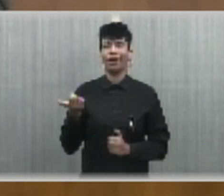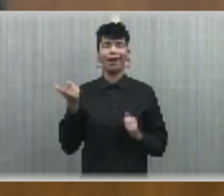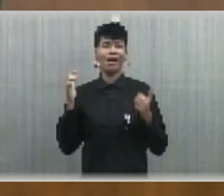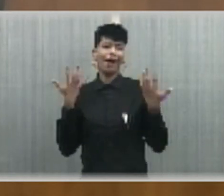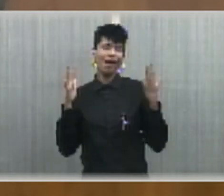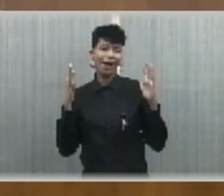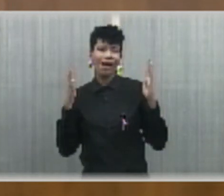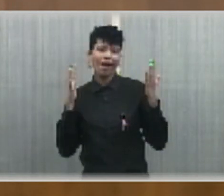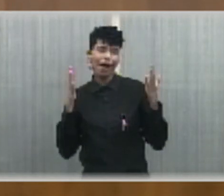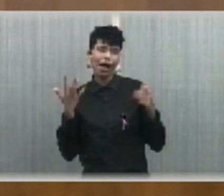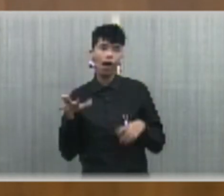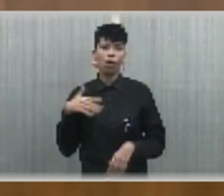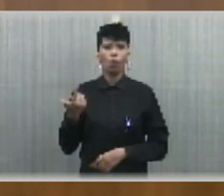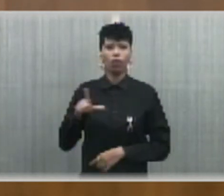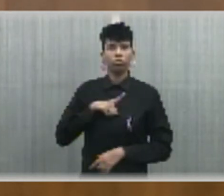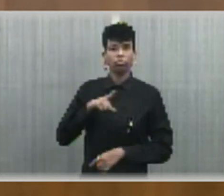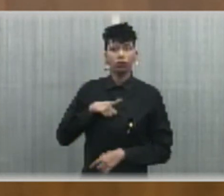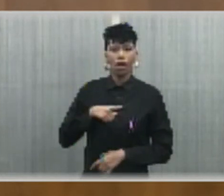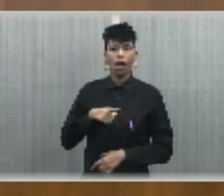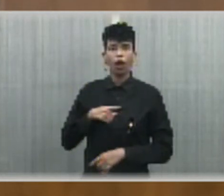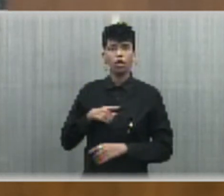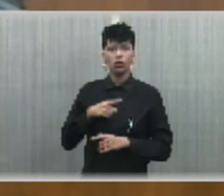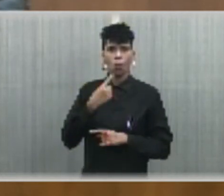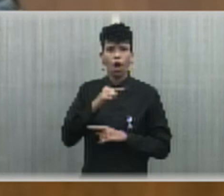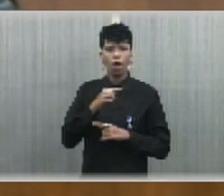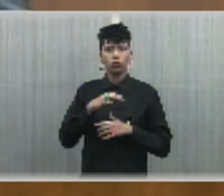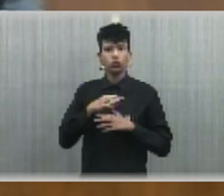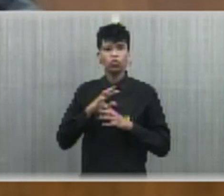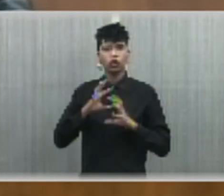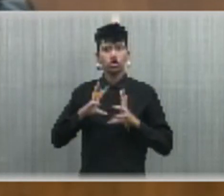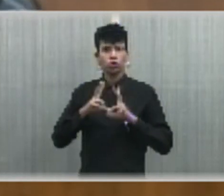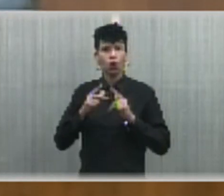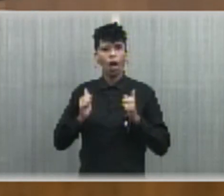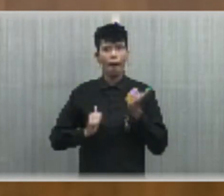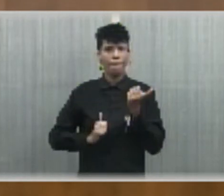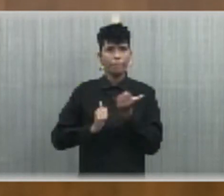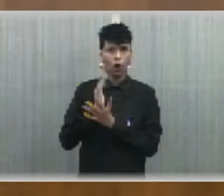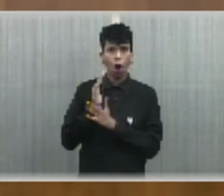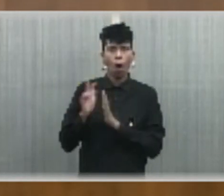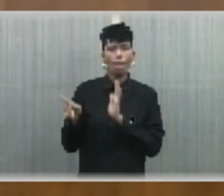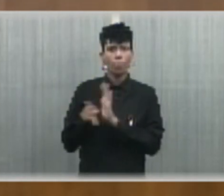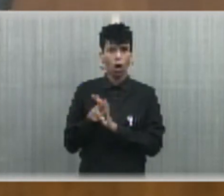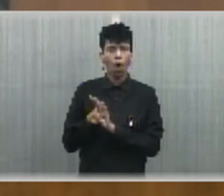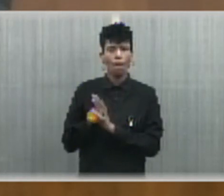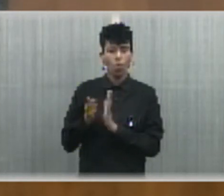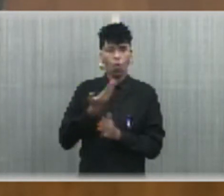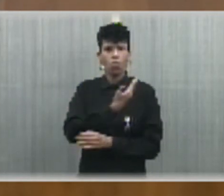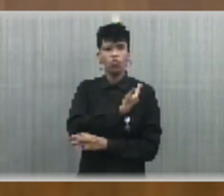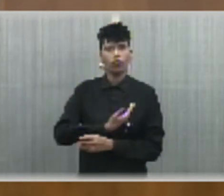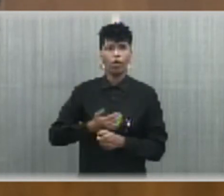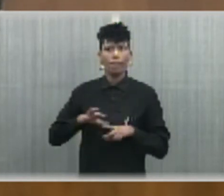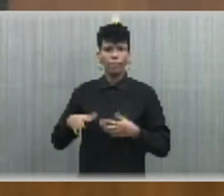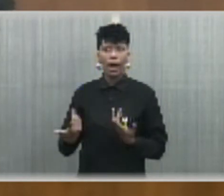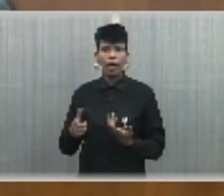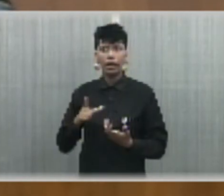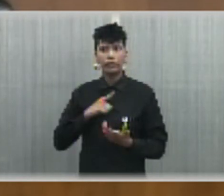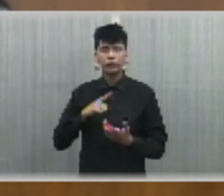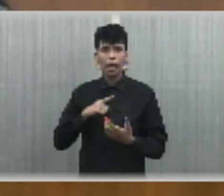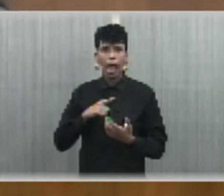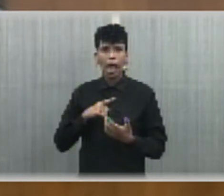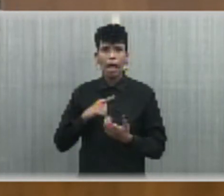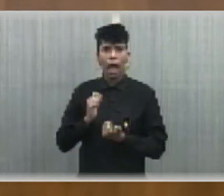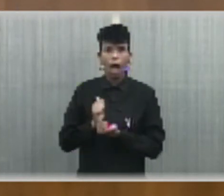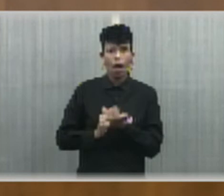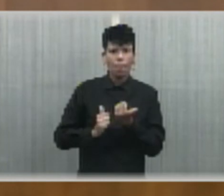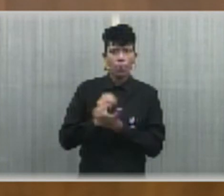comemorando quando há decisão favorável ao governo. Aí é uma comemoração. Mas quando há decisão desfavorável,